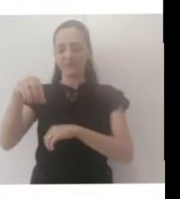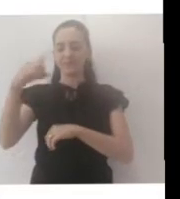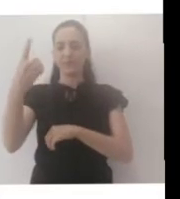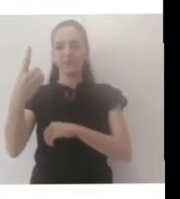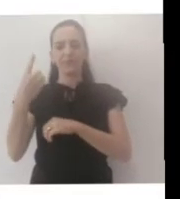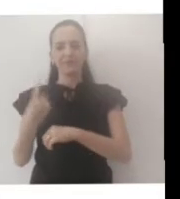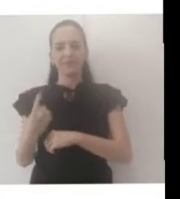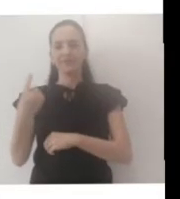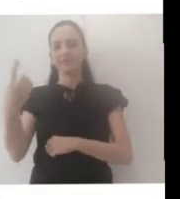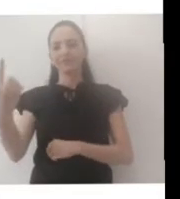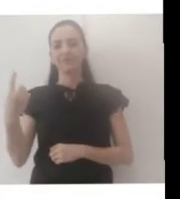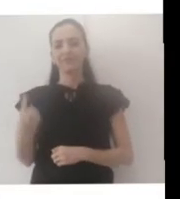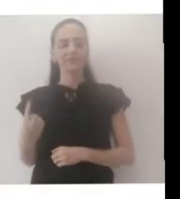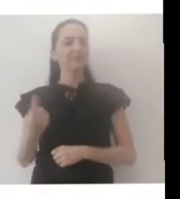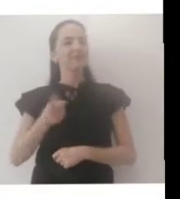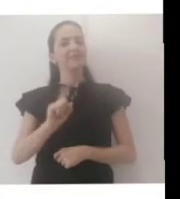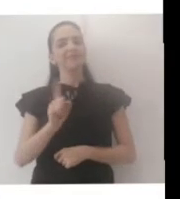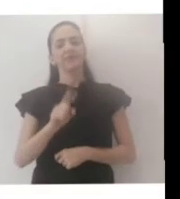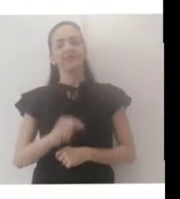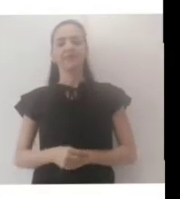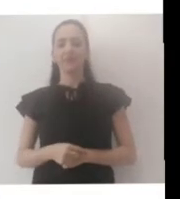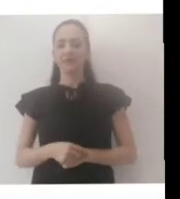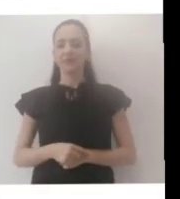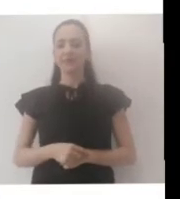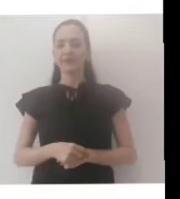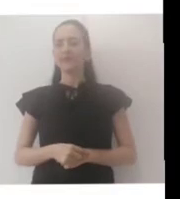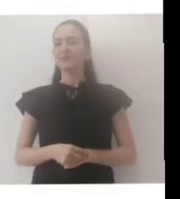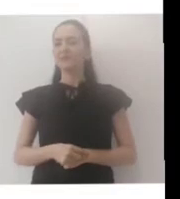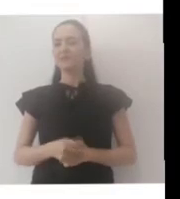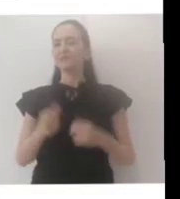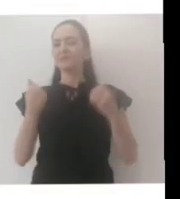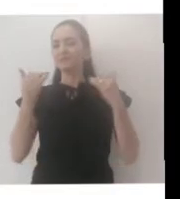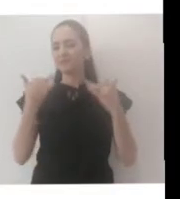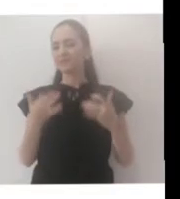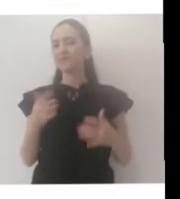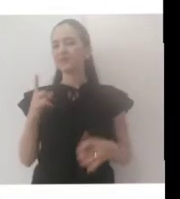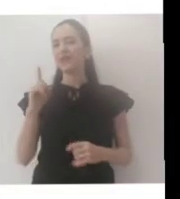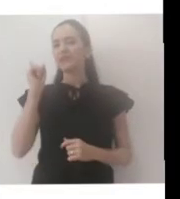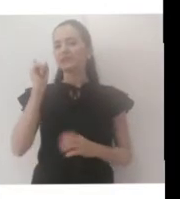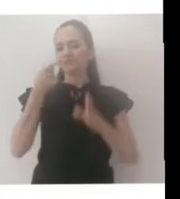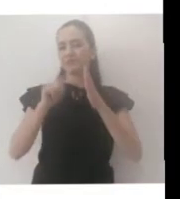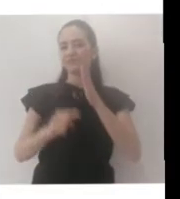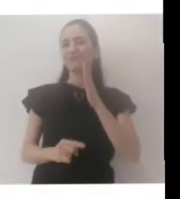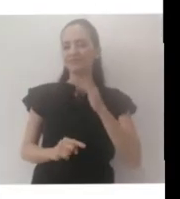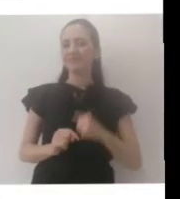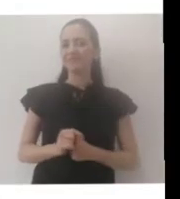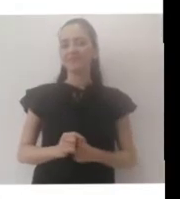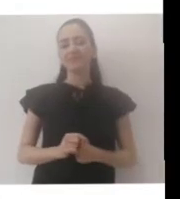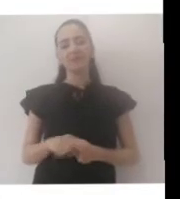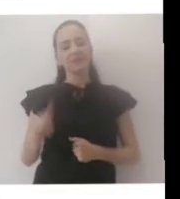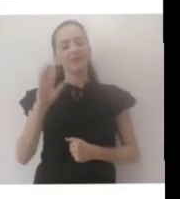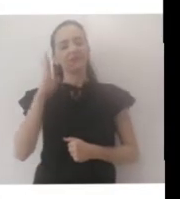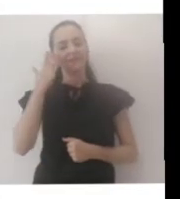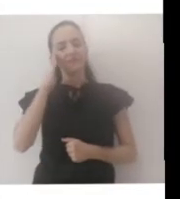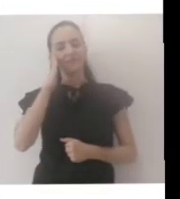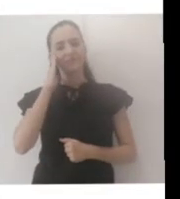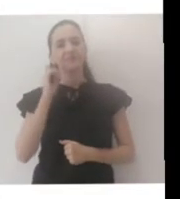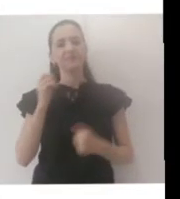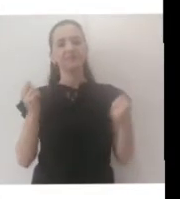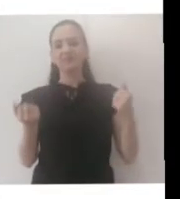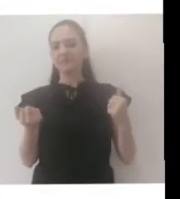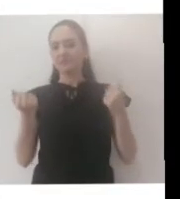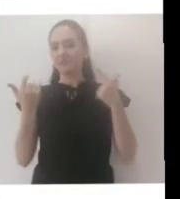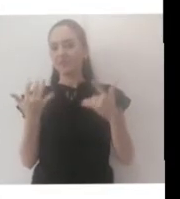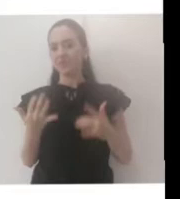1 a 1. Então, isso aí é complexo um pouco, essa prática aí, mas vamos lá tentar entender. Aí no finalzinho